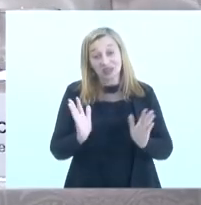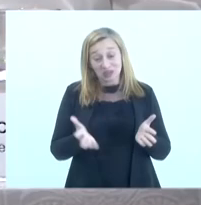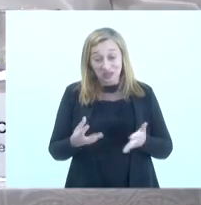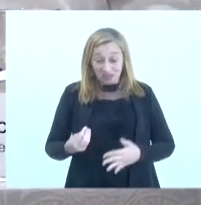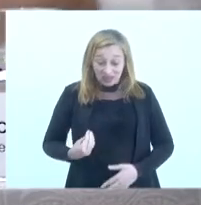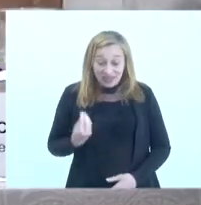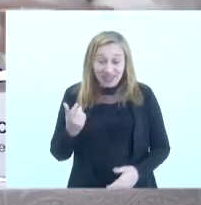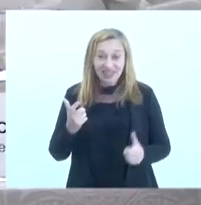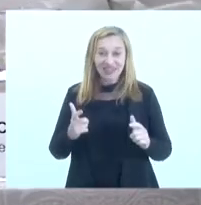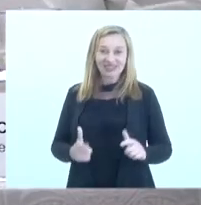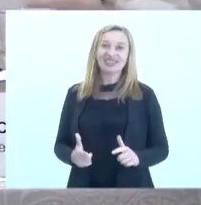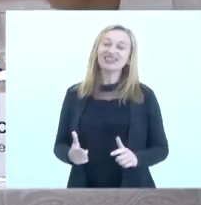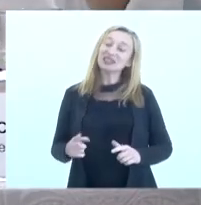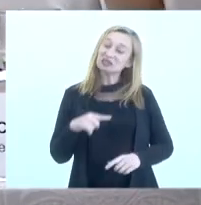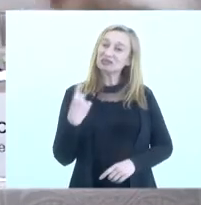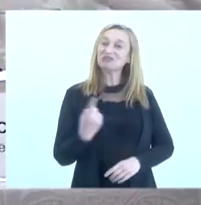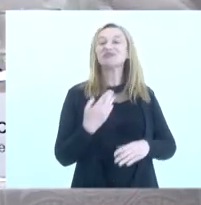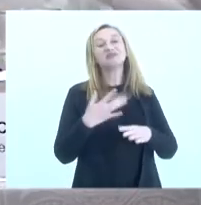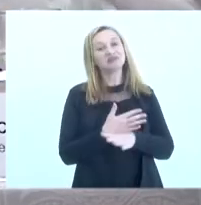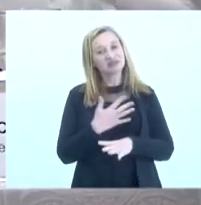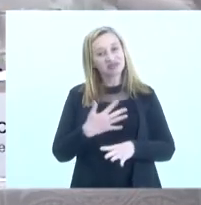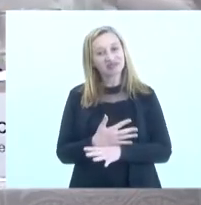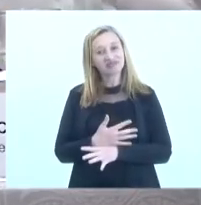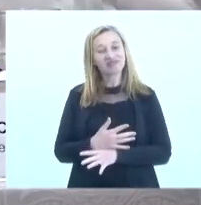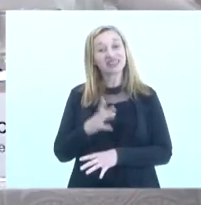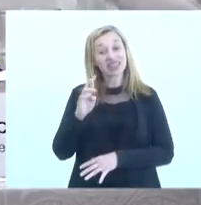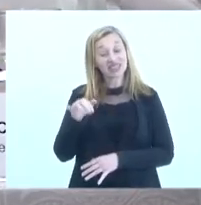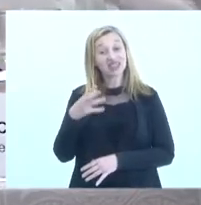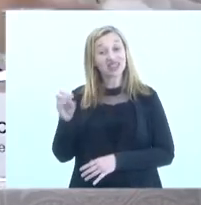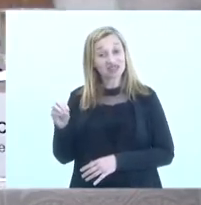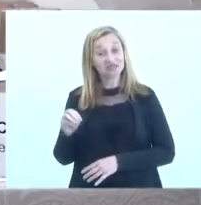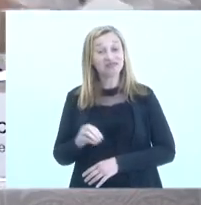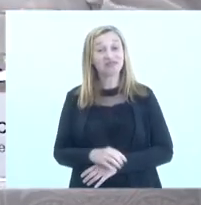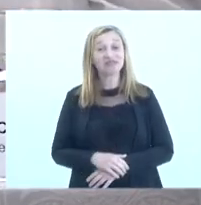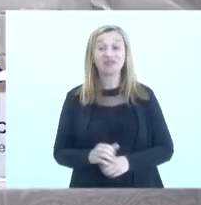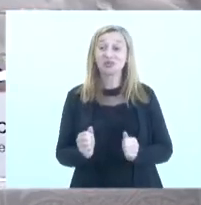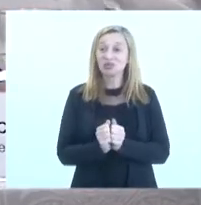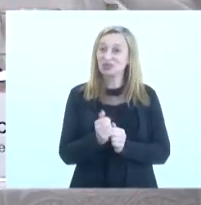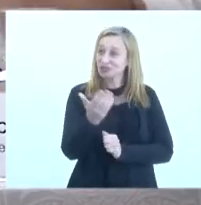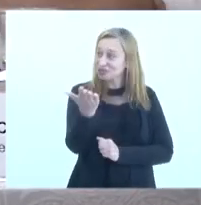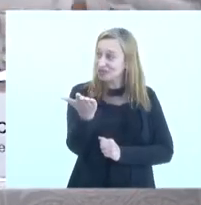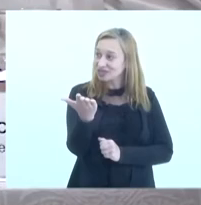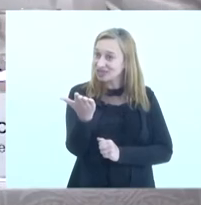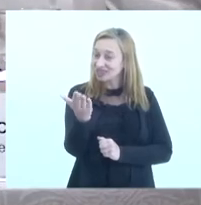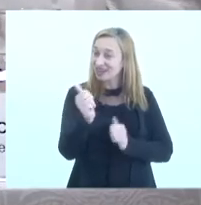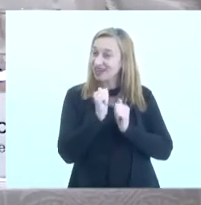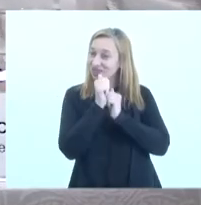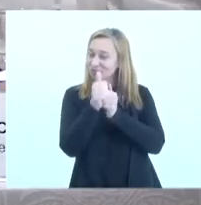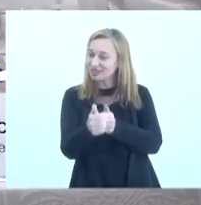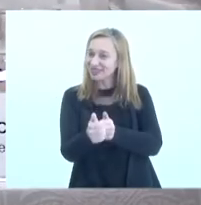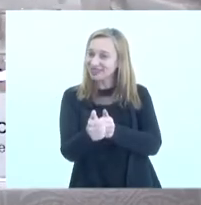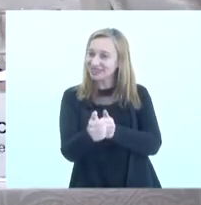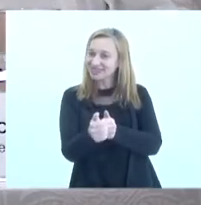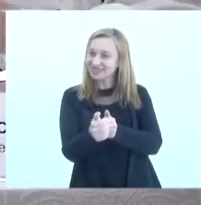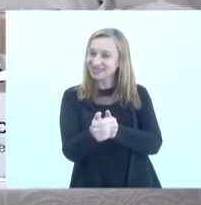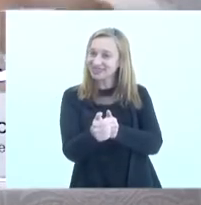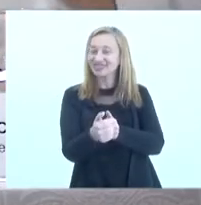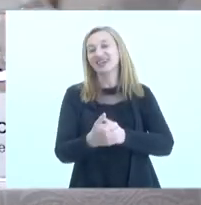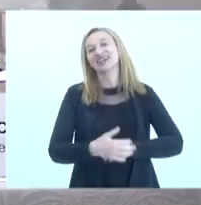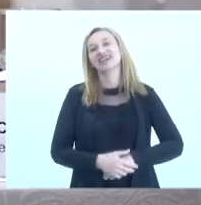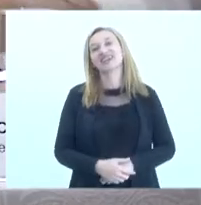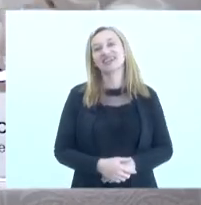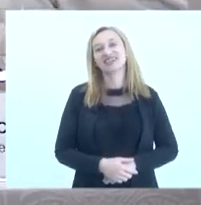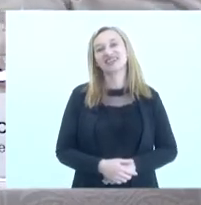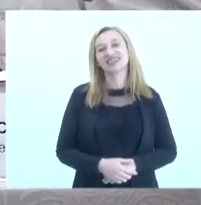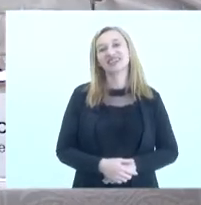aqui, né, na nossa cidade, na nossa região, com você, acompanhando aí a